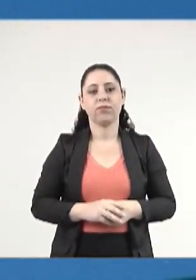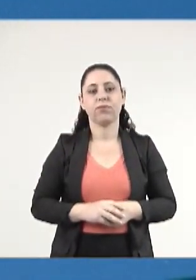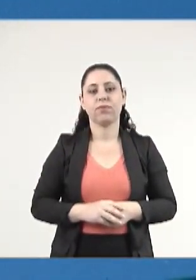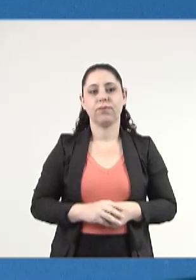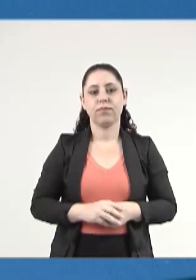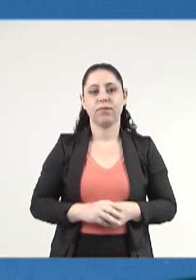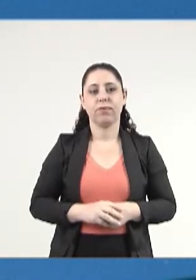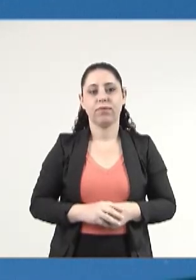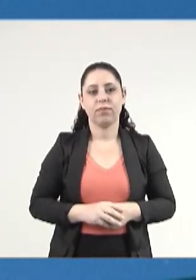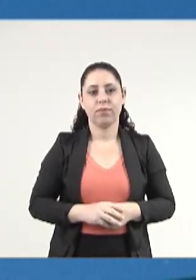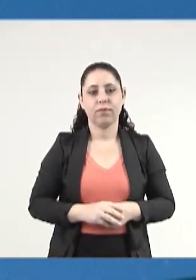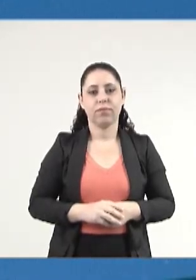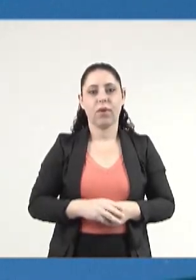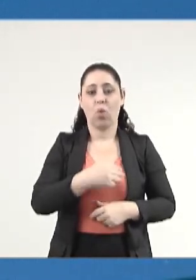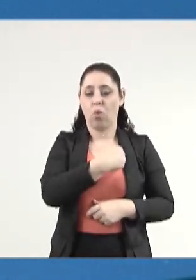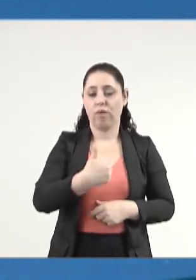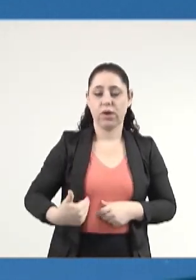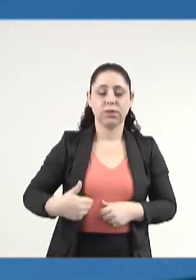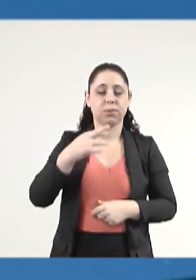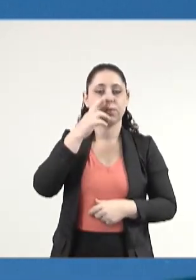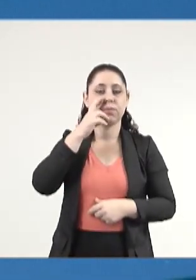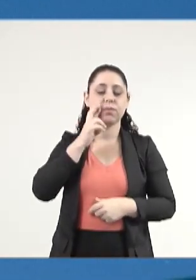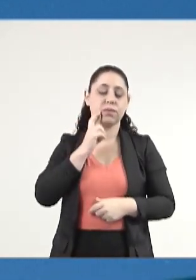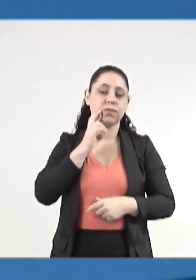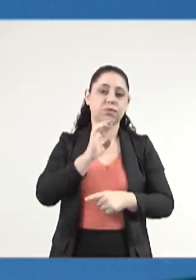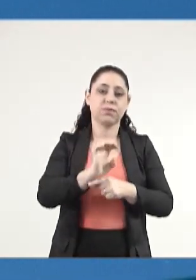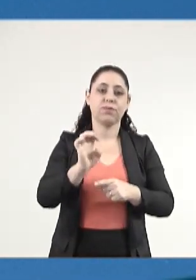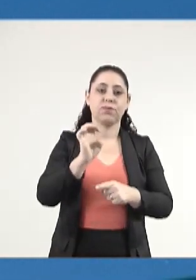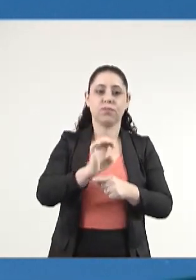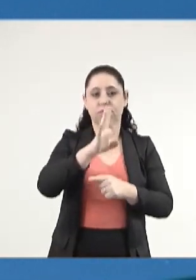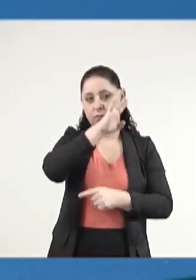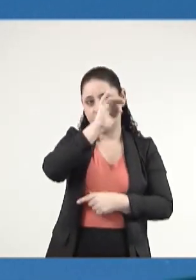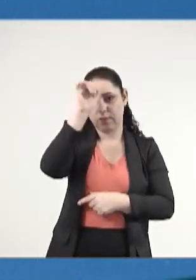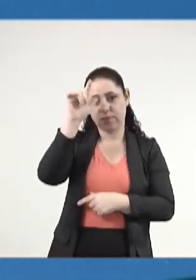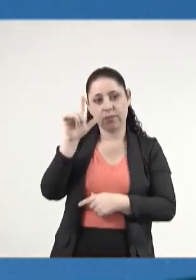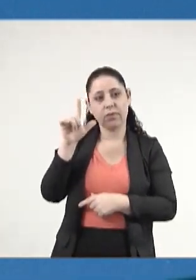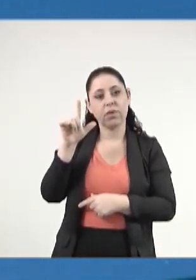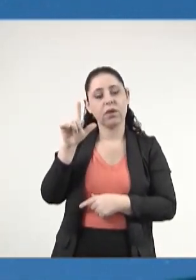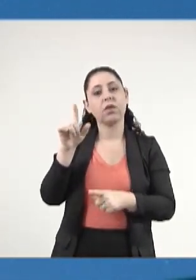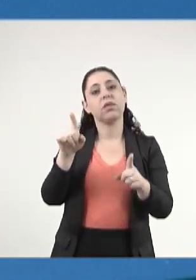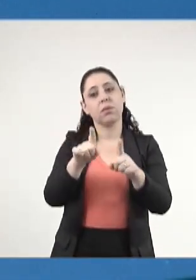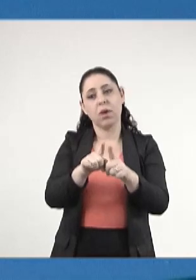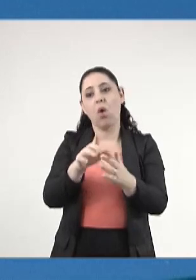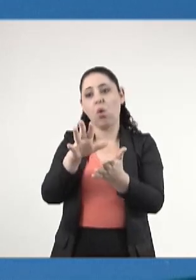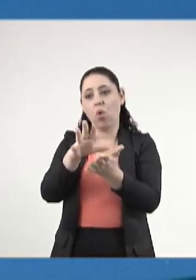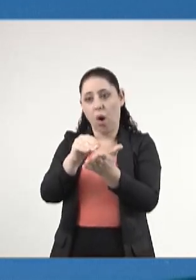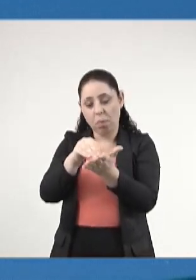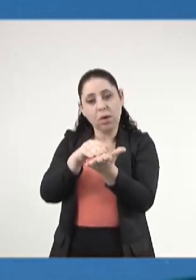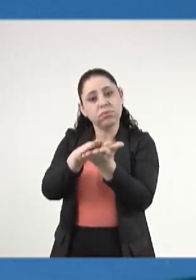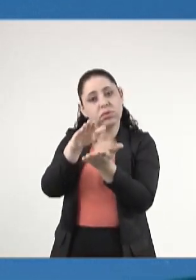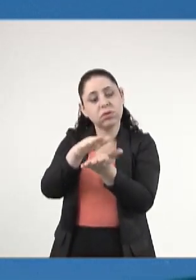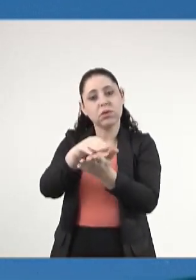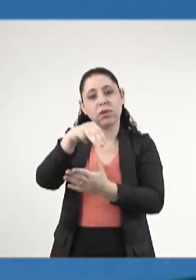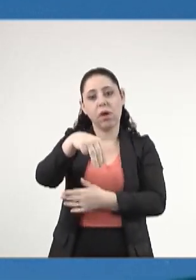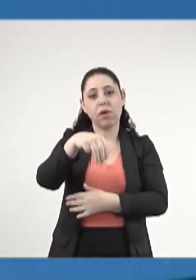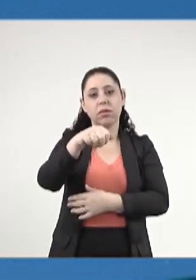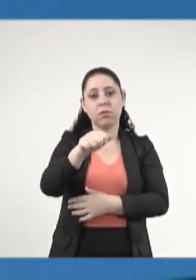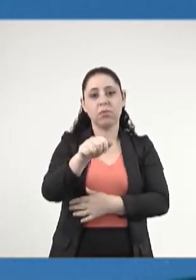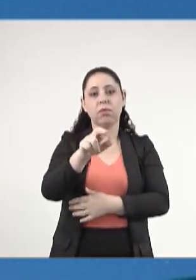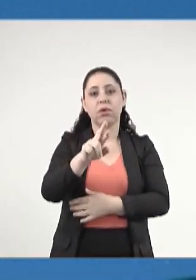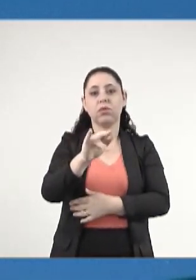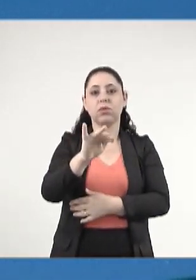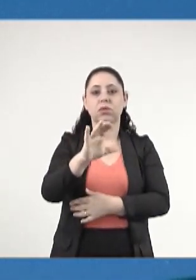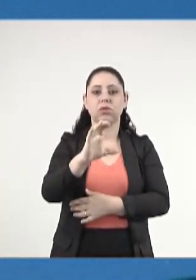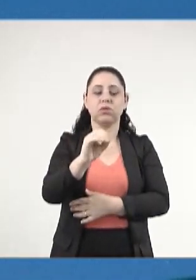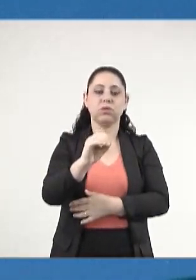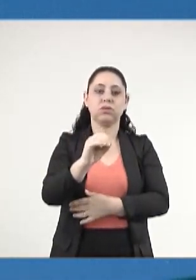excelentíssimo senhor Eduardo Correia Rida, governador do estado de Mato Grosso do Sul, ao excelentíssimo senhor Maurício